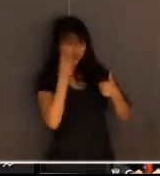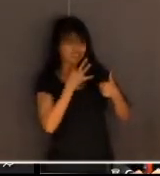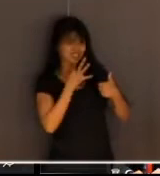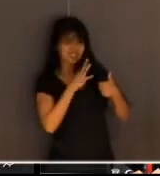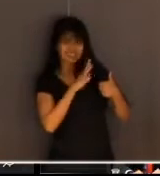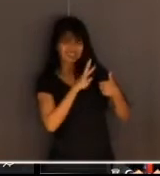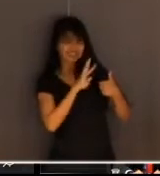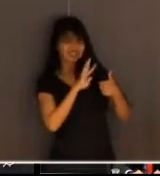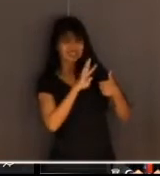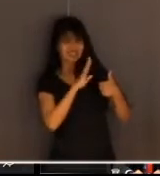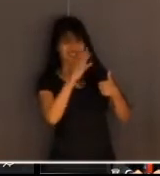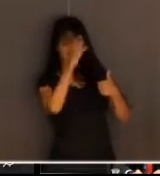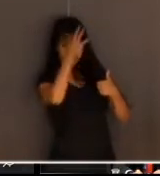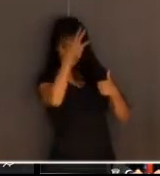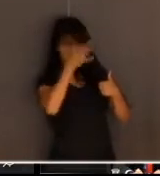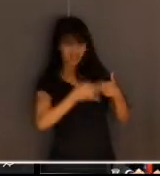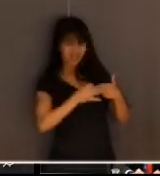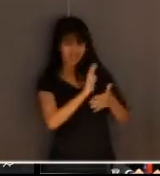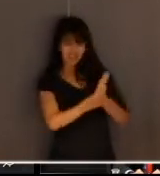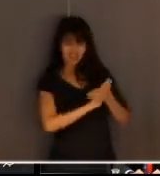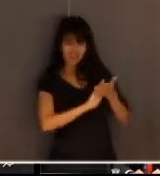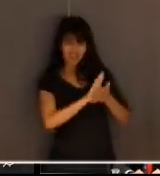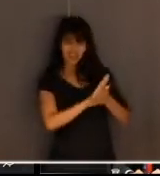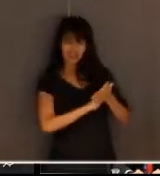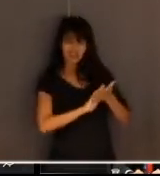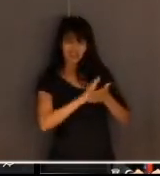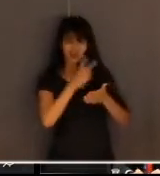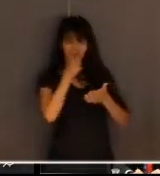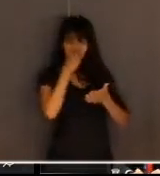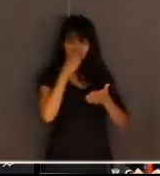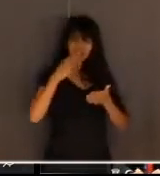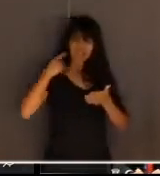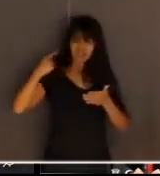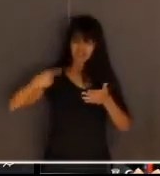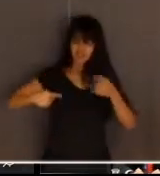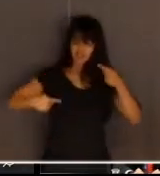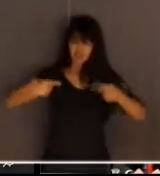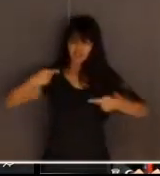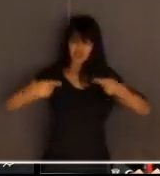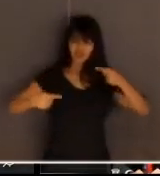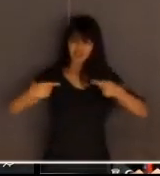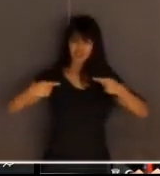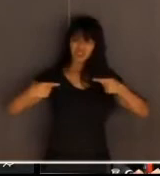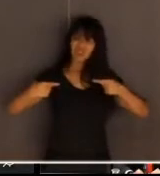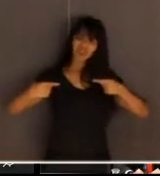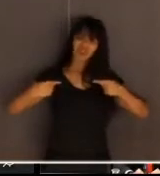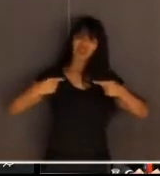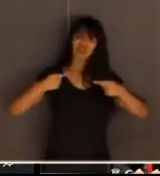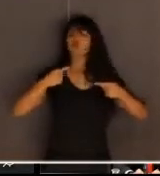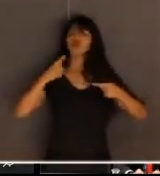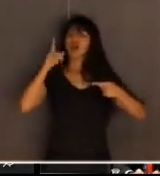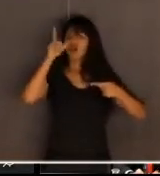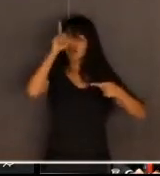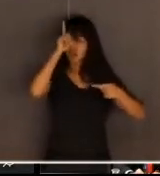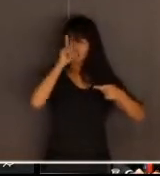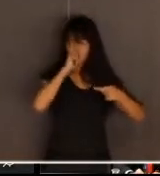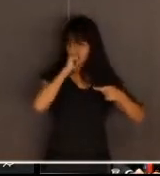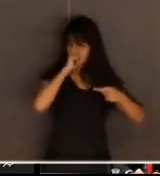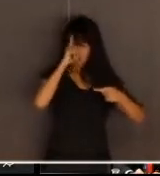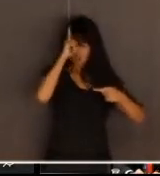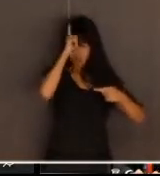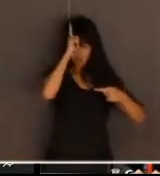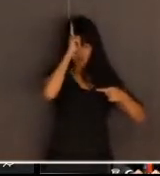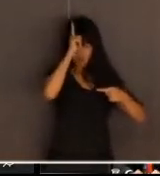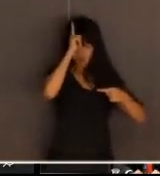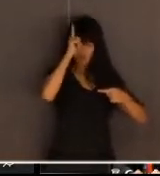se eu tivesse uma discussão de dois alemães, sem que eu fale alemão, e essa discussão